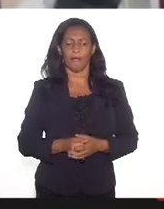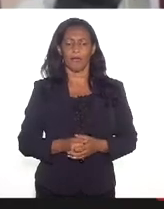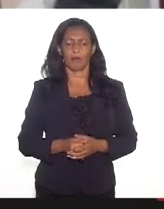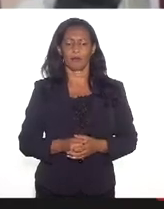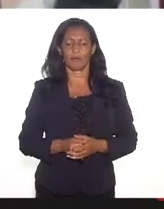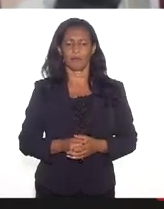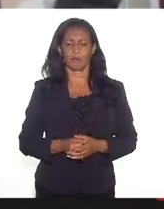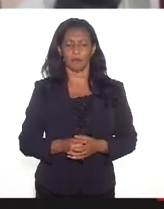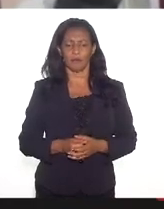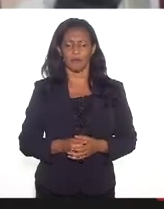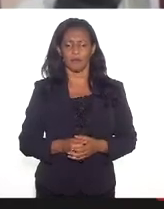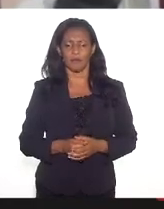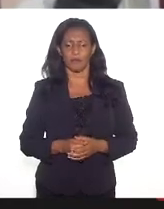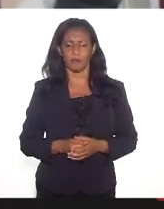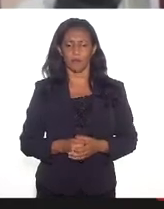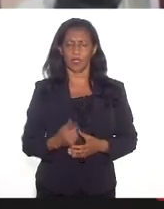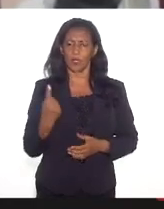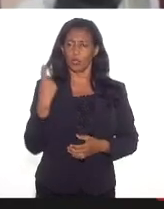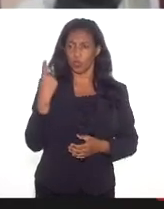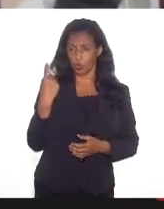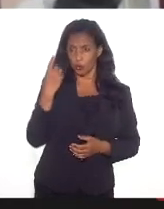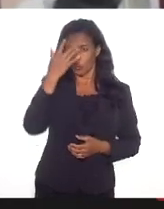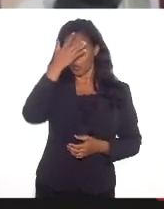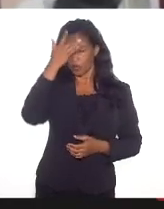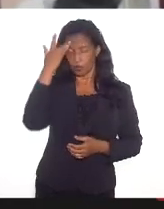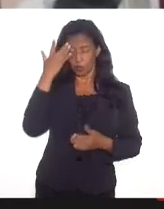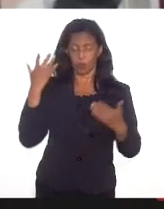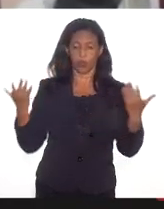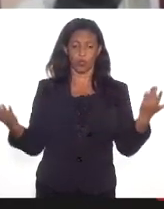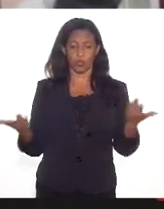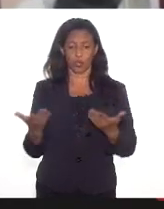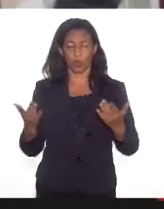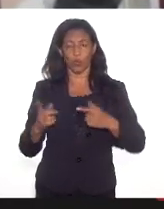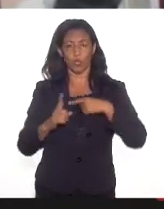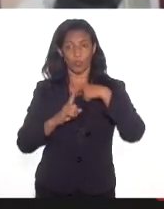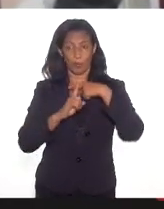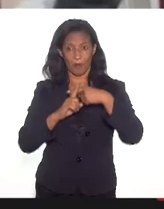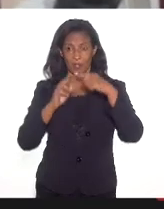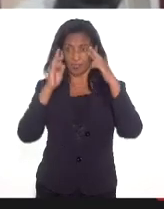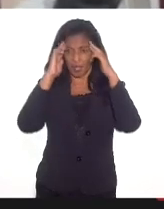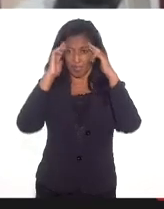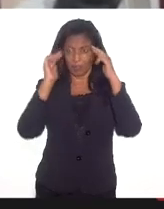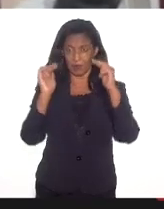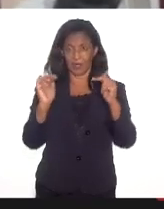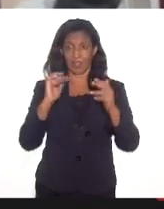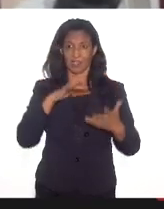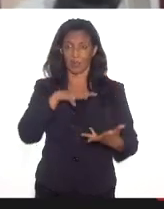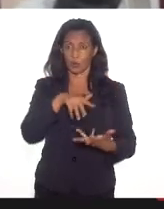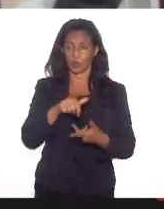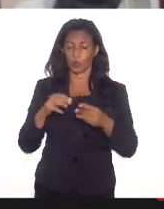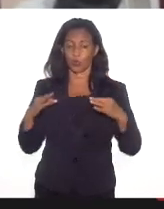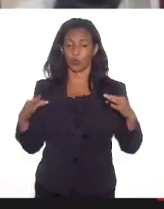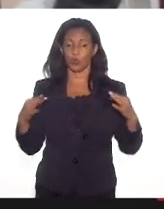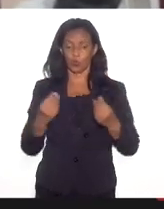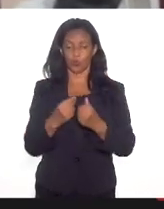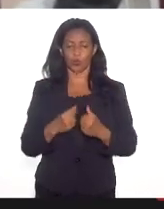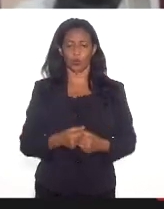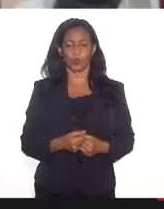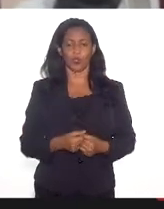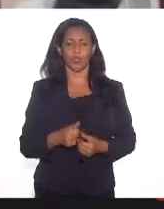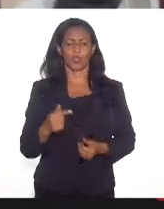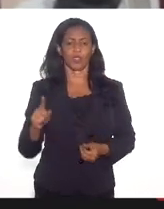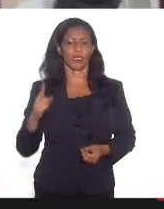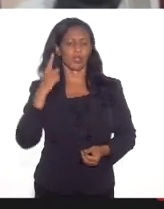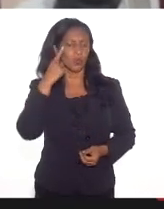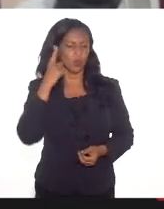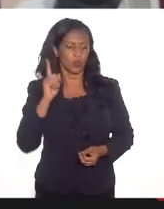de uma das pessoas que hoje são mais respeitadas do mundo todo e não sei